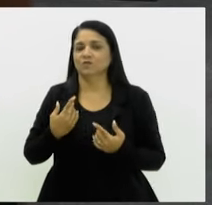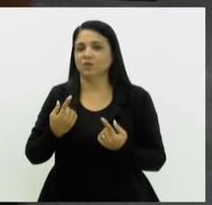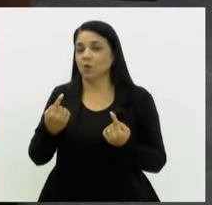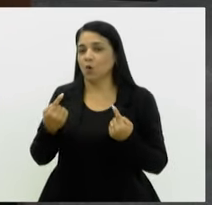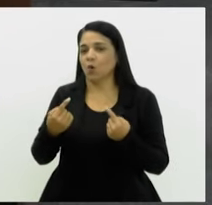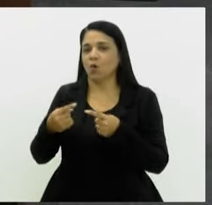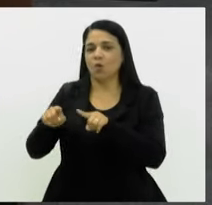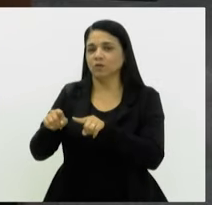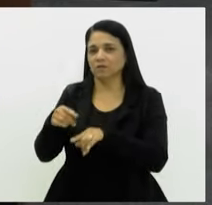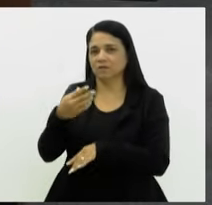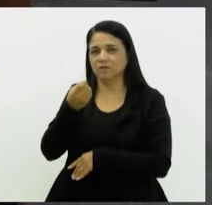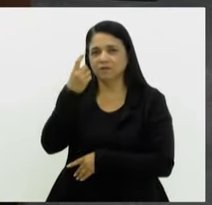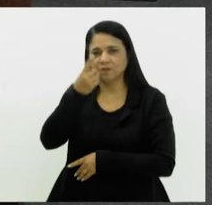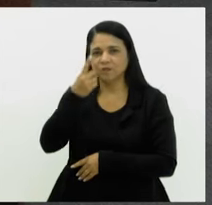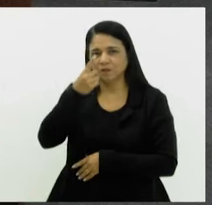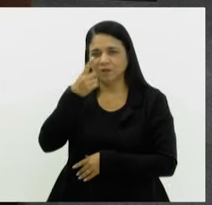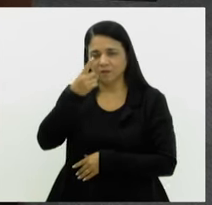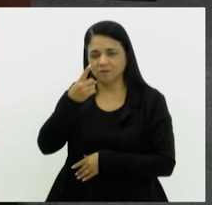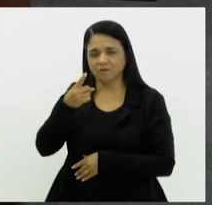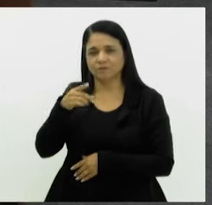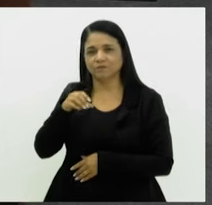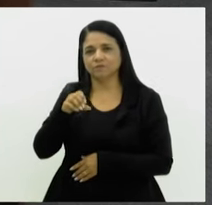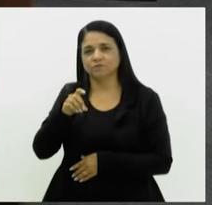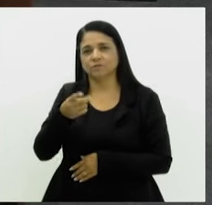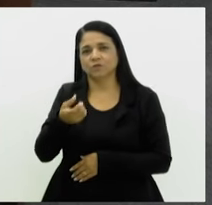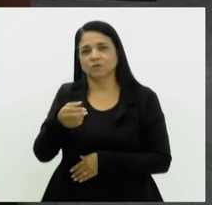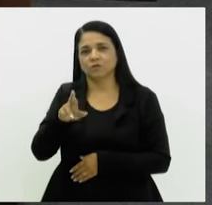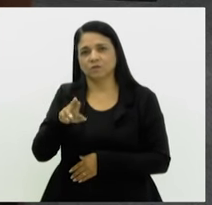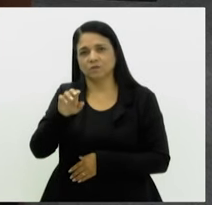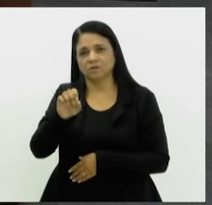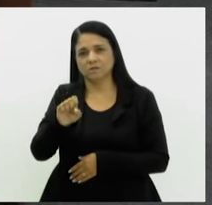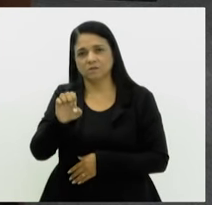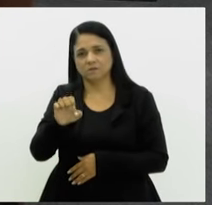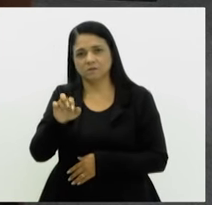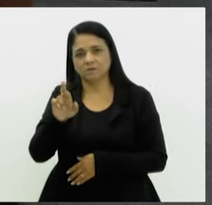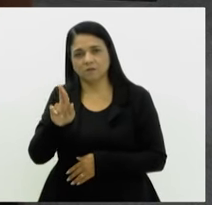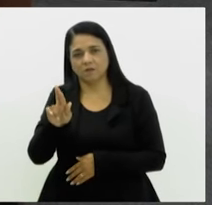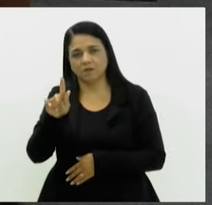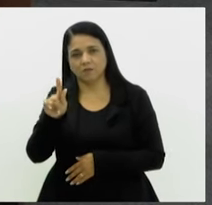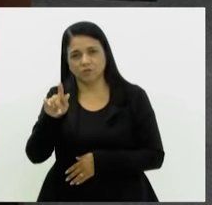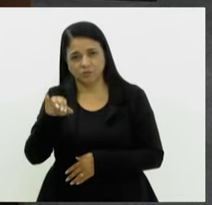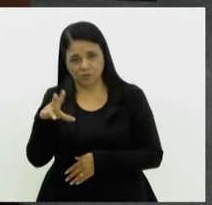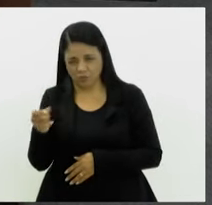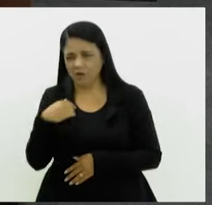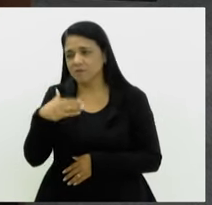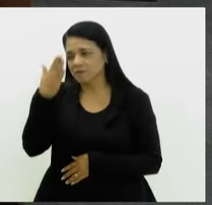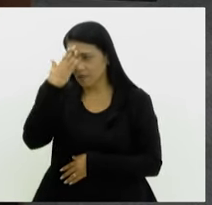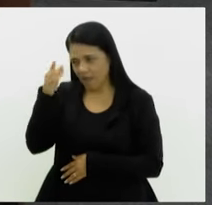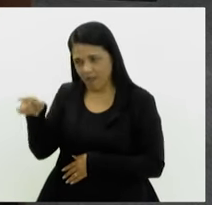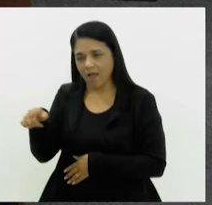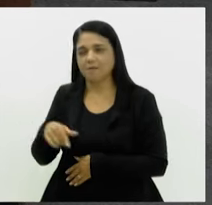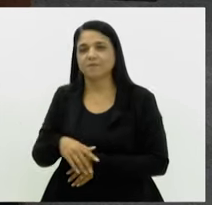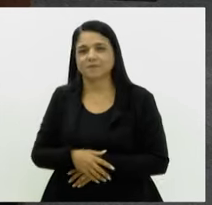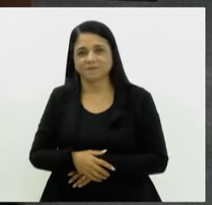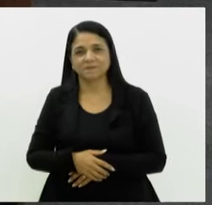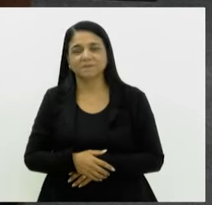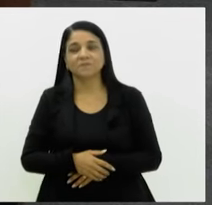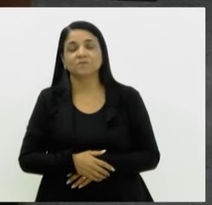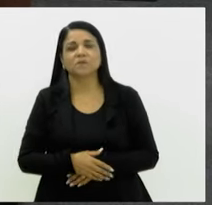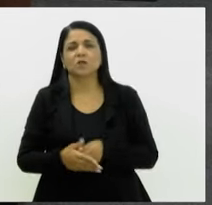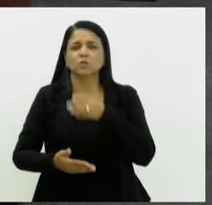a quem eu tenho muita estima, e ele sabe disso, embora às vezes finja que não. No